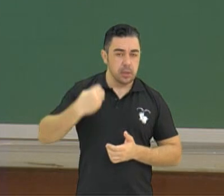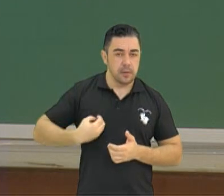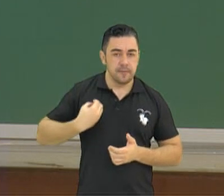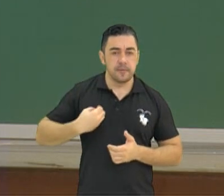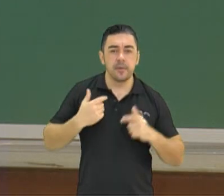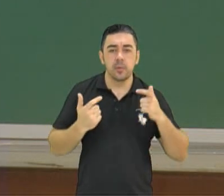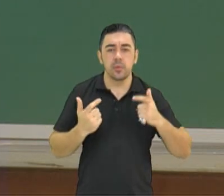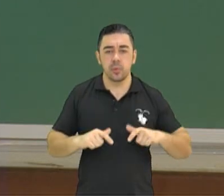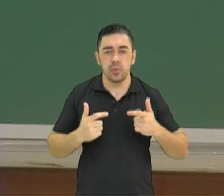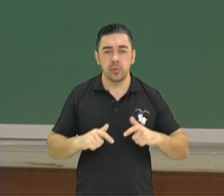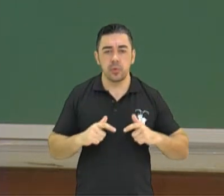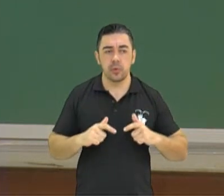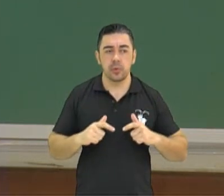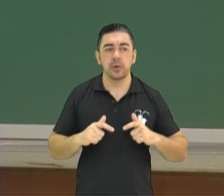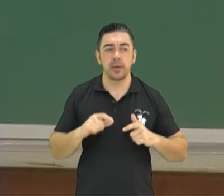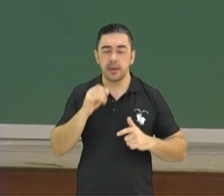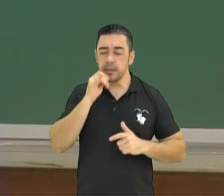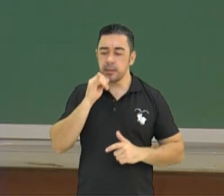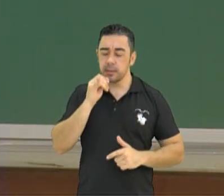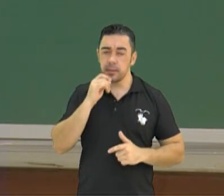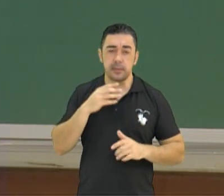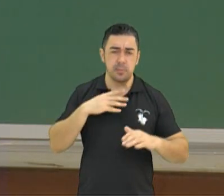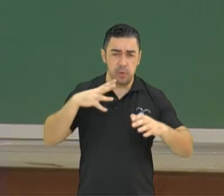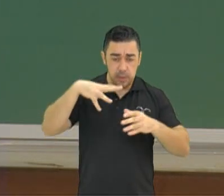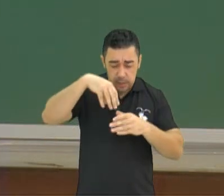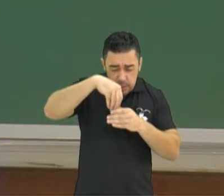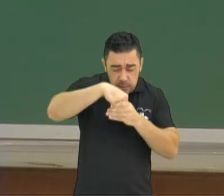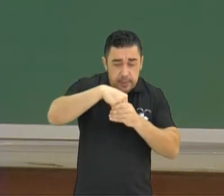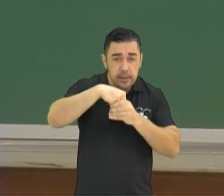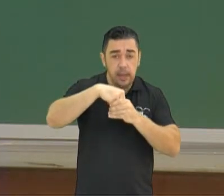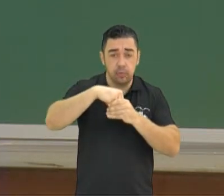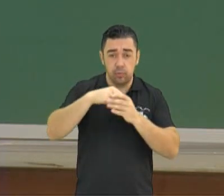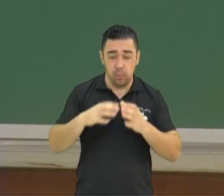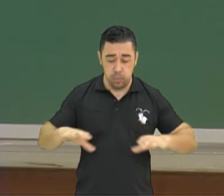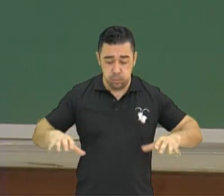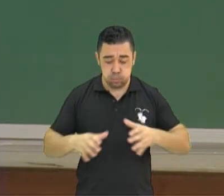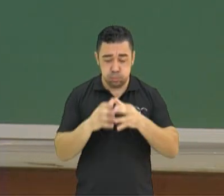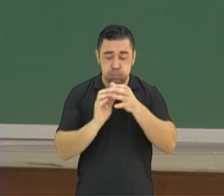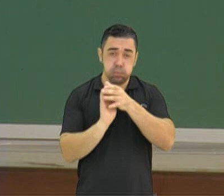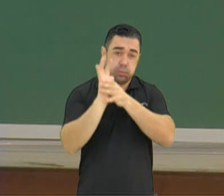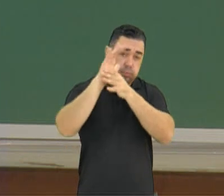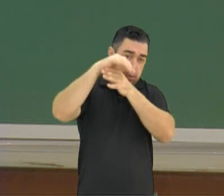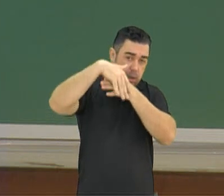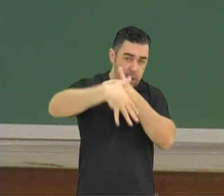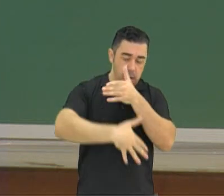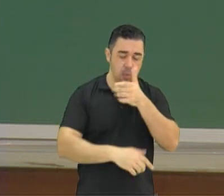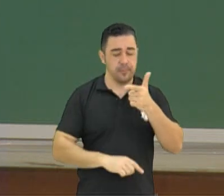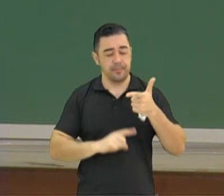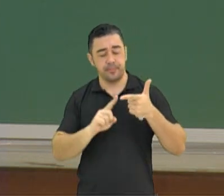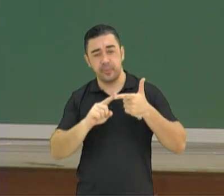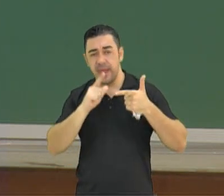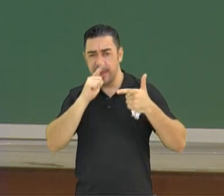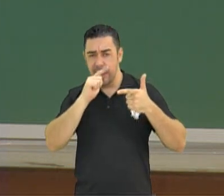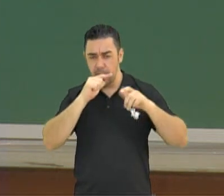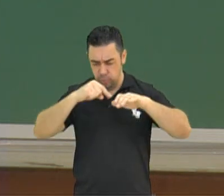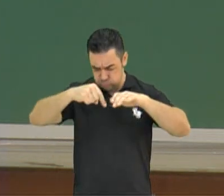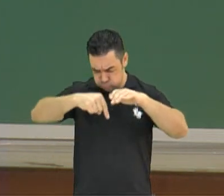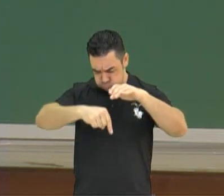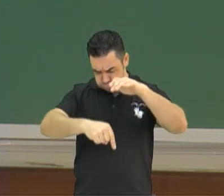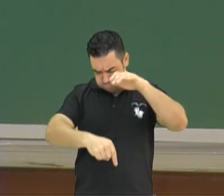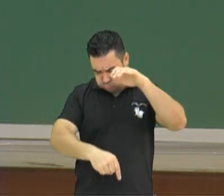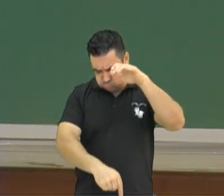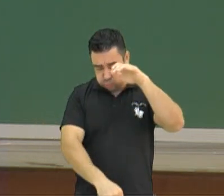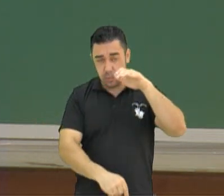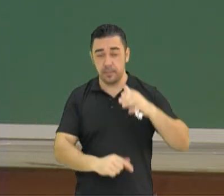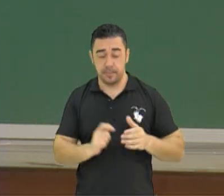que a gente chama de inóspitos. Por exemplo, interior de vulcão, fundo marinho onde não tem sol. Então, elas conseguem sobreviver porque elas fazem a quimiossíntese,